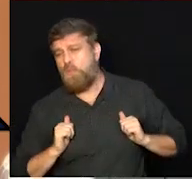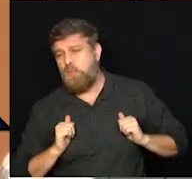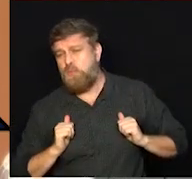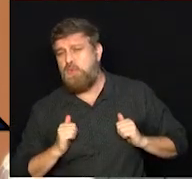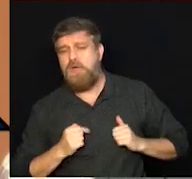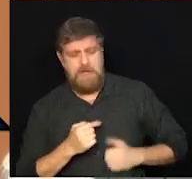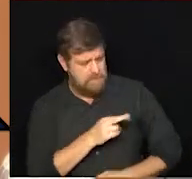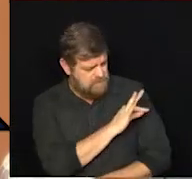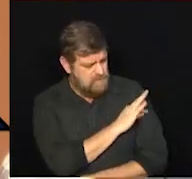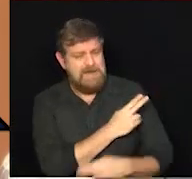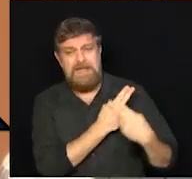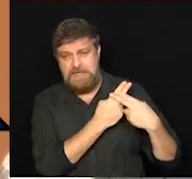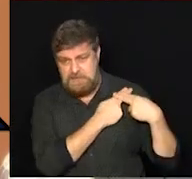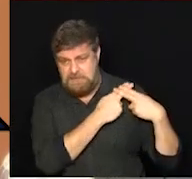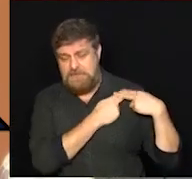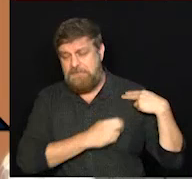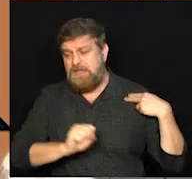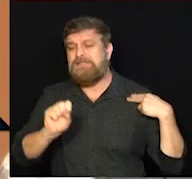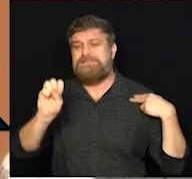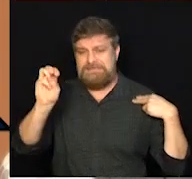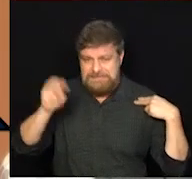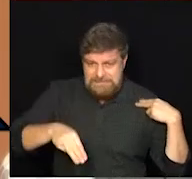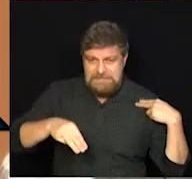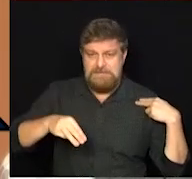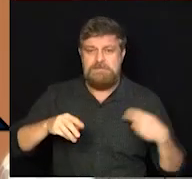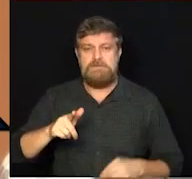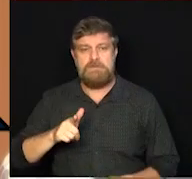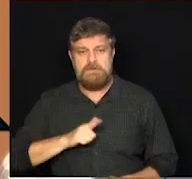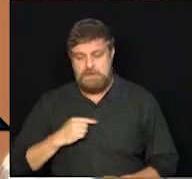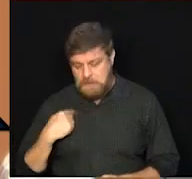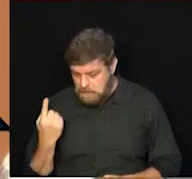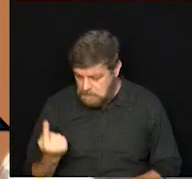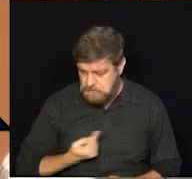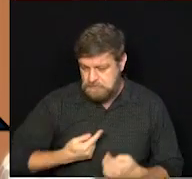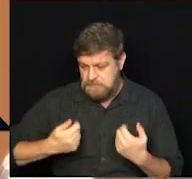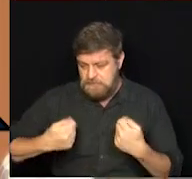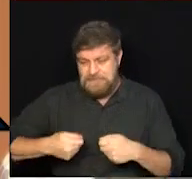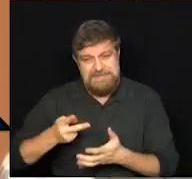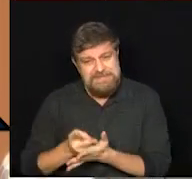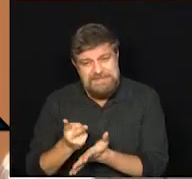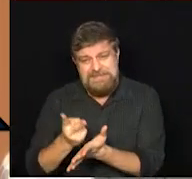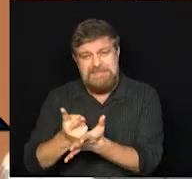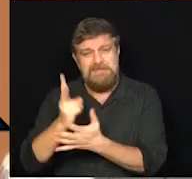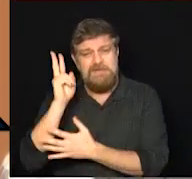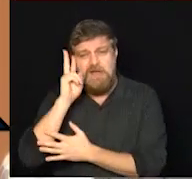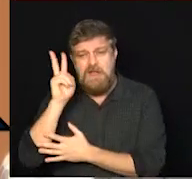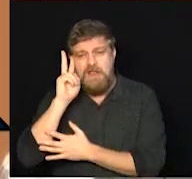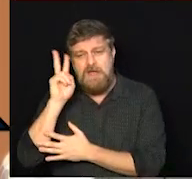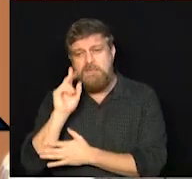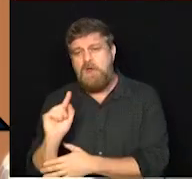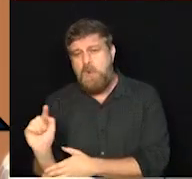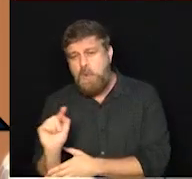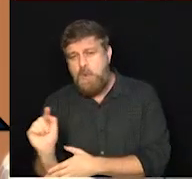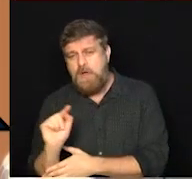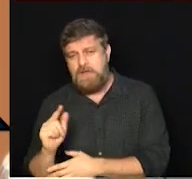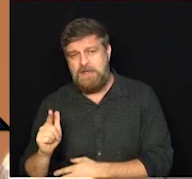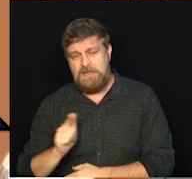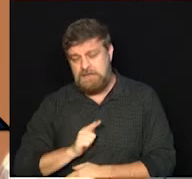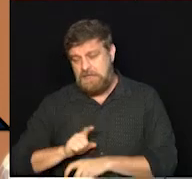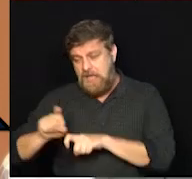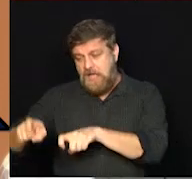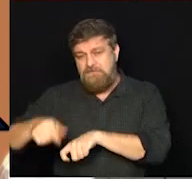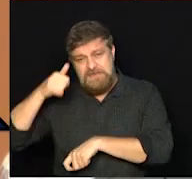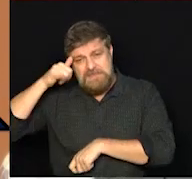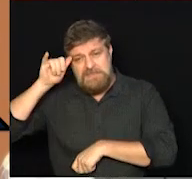responsabilidade Então é por conta disso que a gente precisa sempre lembrar Por que que a gente tem a fazenda